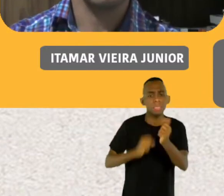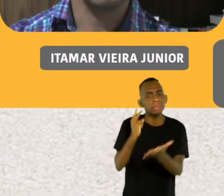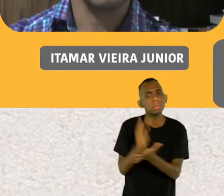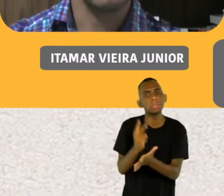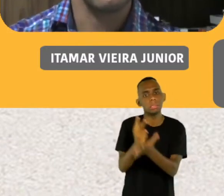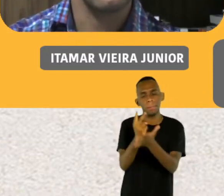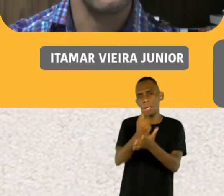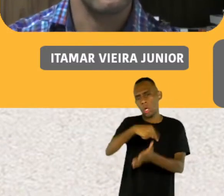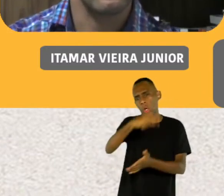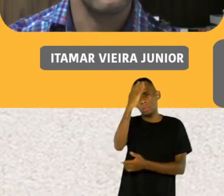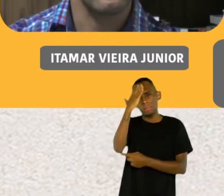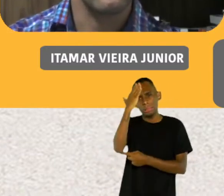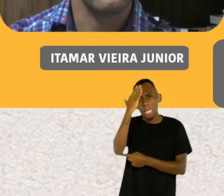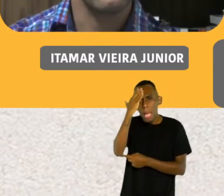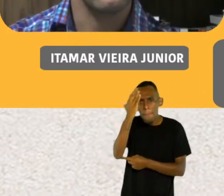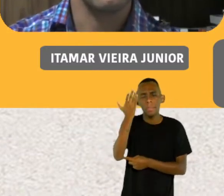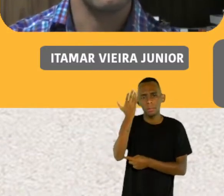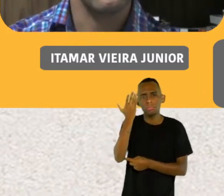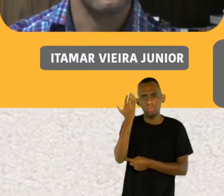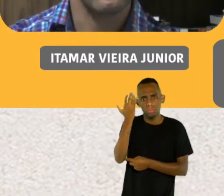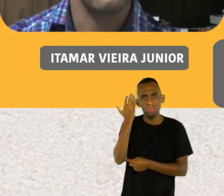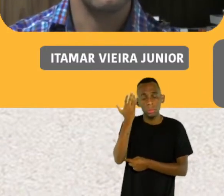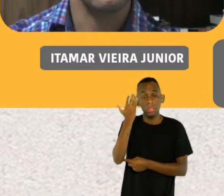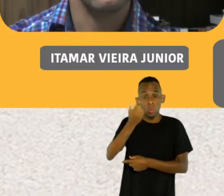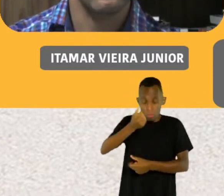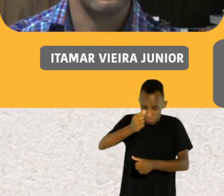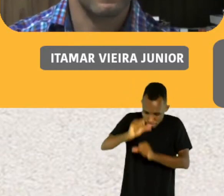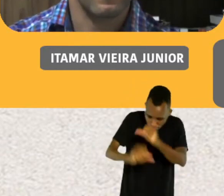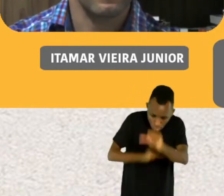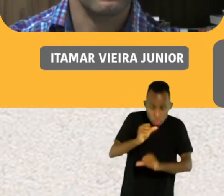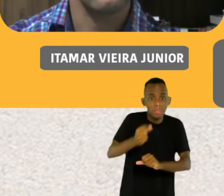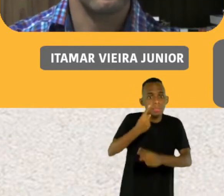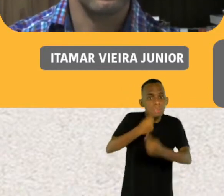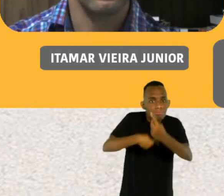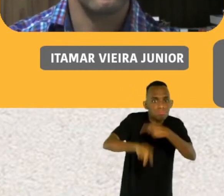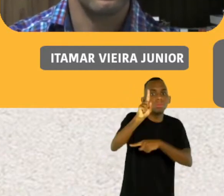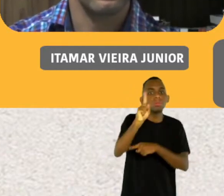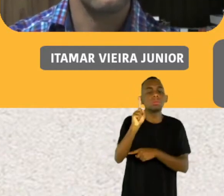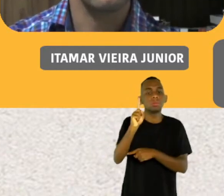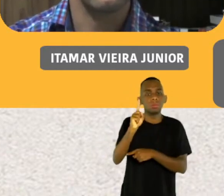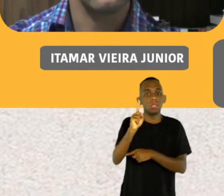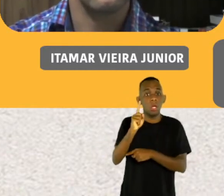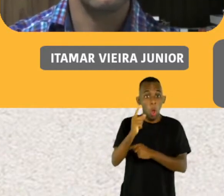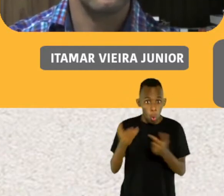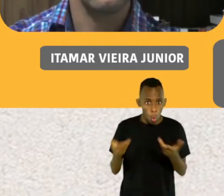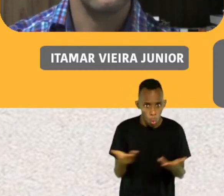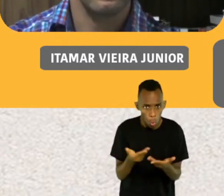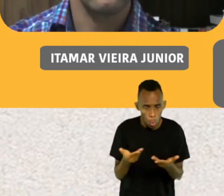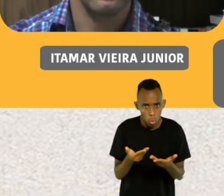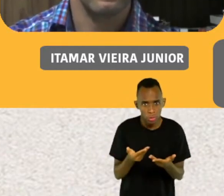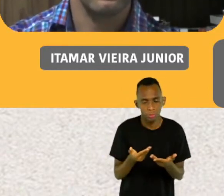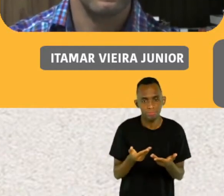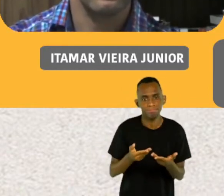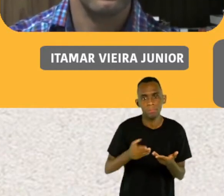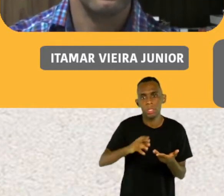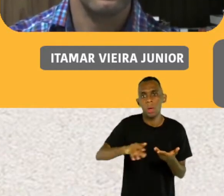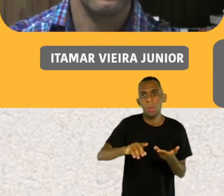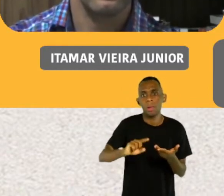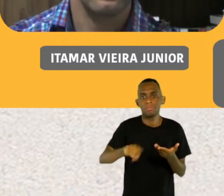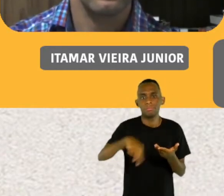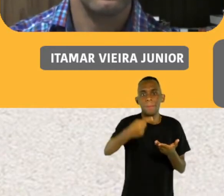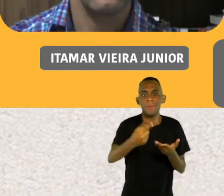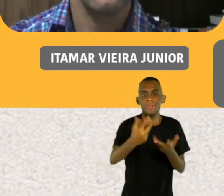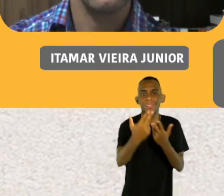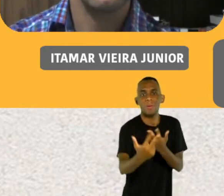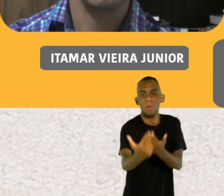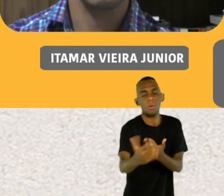sabe que, numa metamorfose, aquilo que a gente é hoje não vai ser depois.